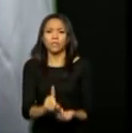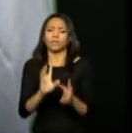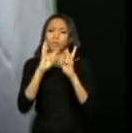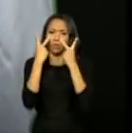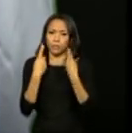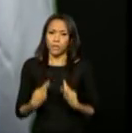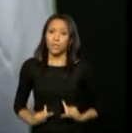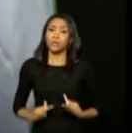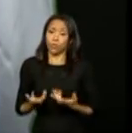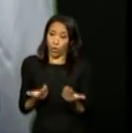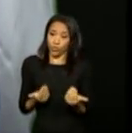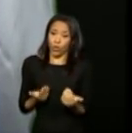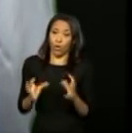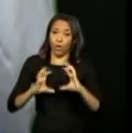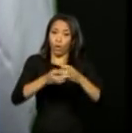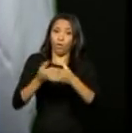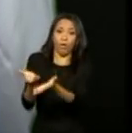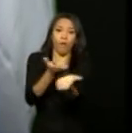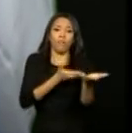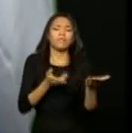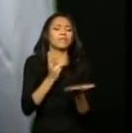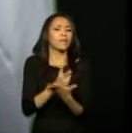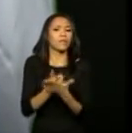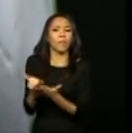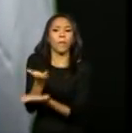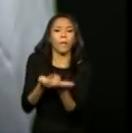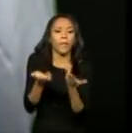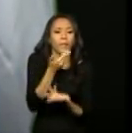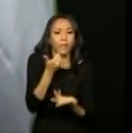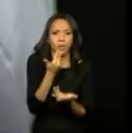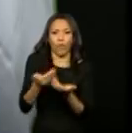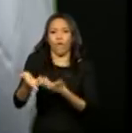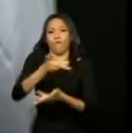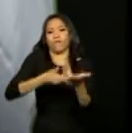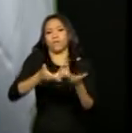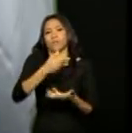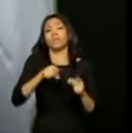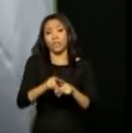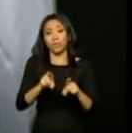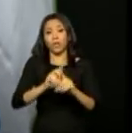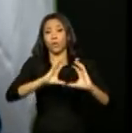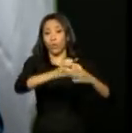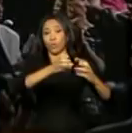com a juventude e na interlocução com os povos indígenas.